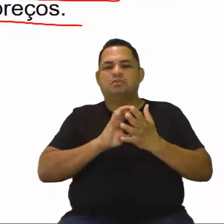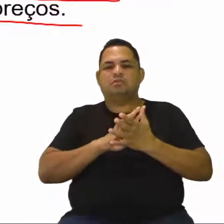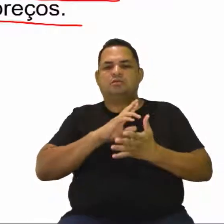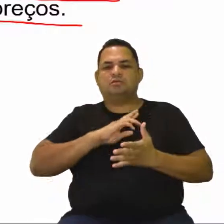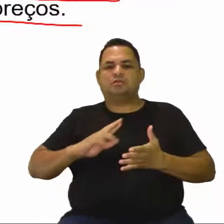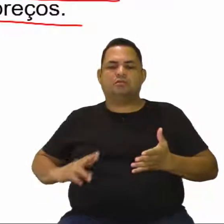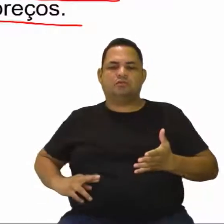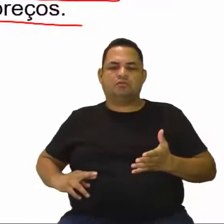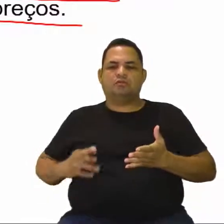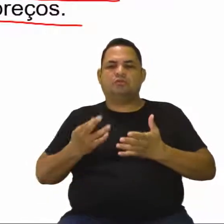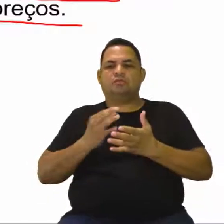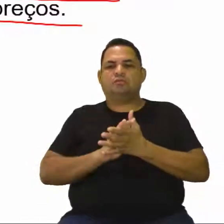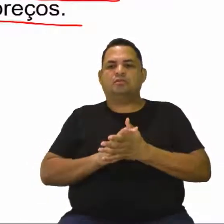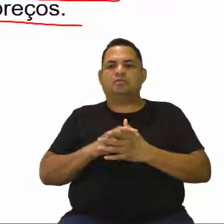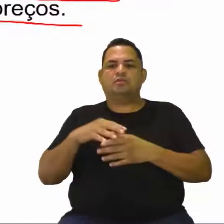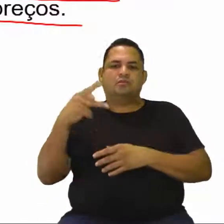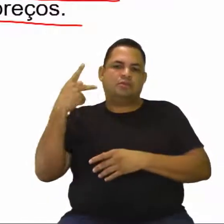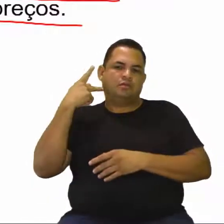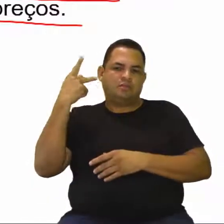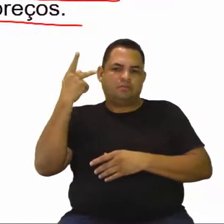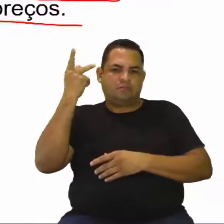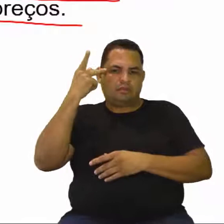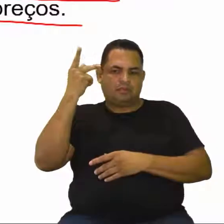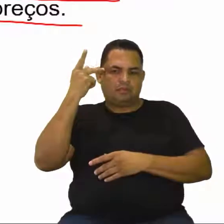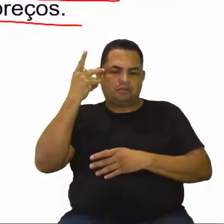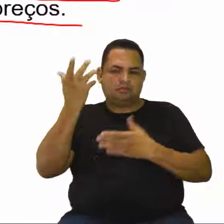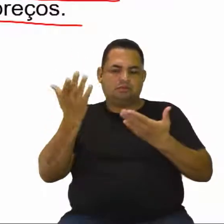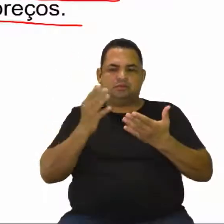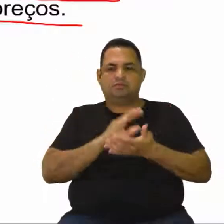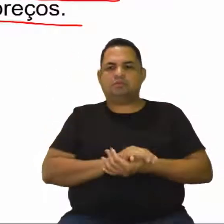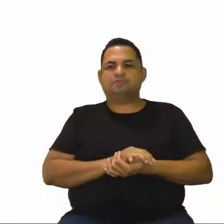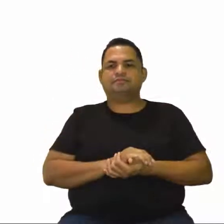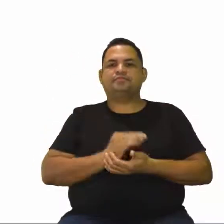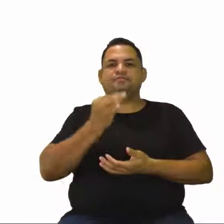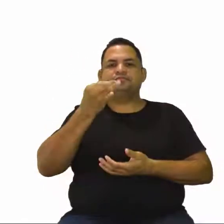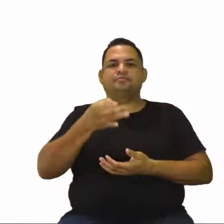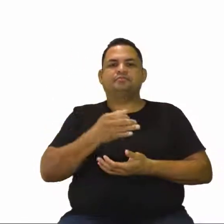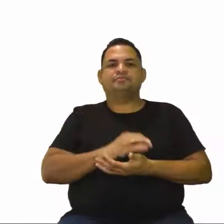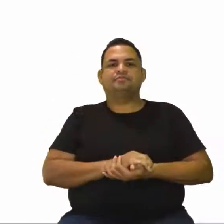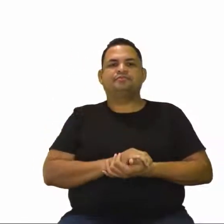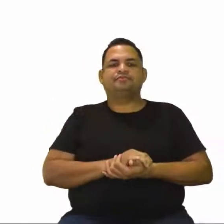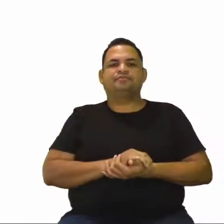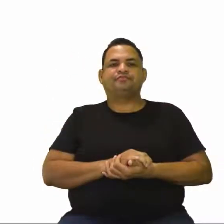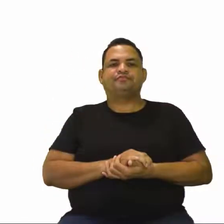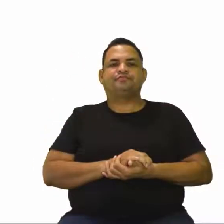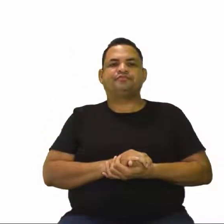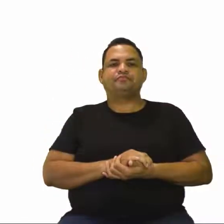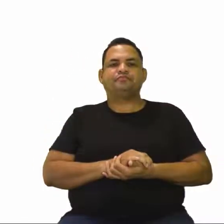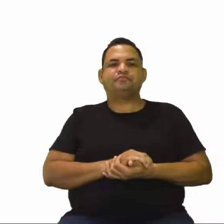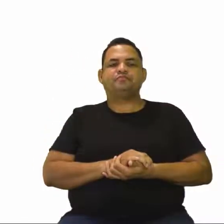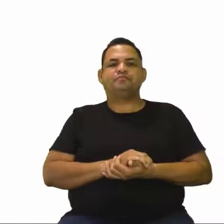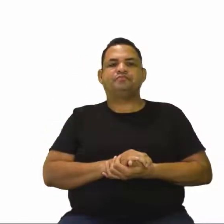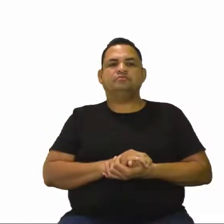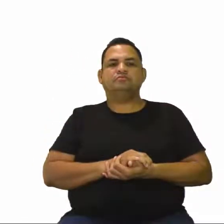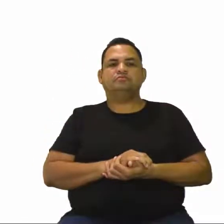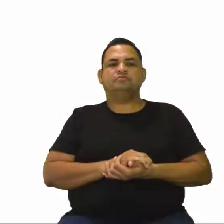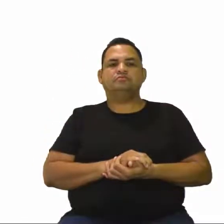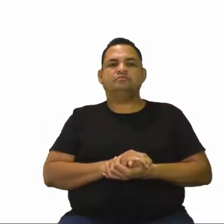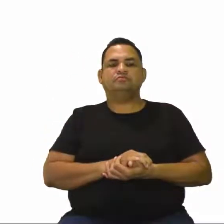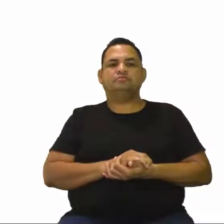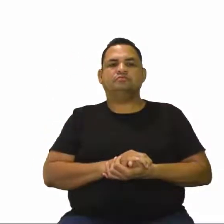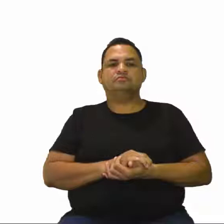com leite. Os grandes cafeicultores é que mandavam no Brasil. Tá certo? Vejam, New Deal contra